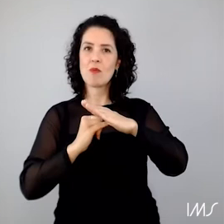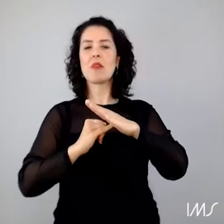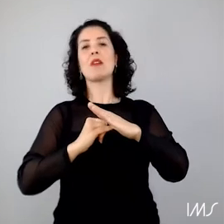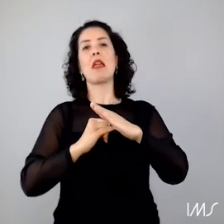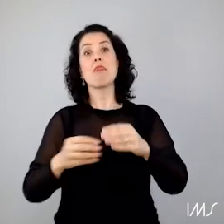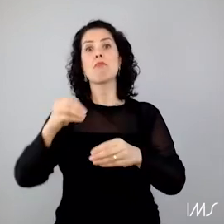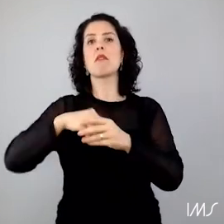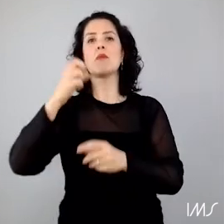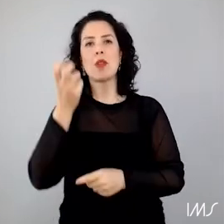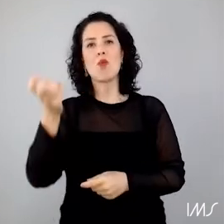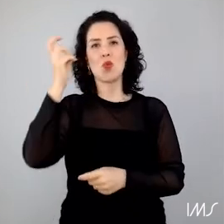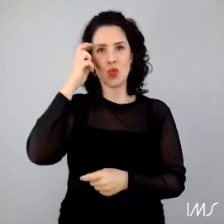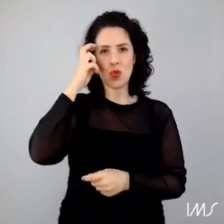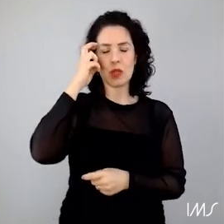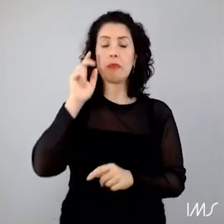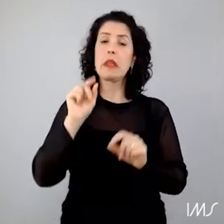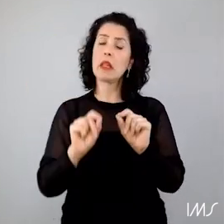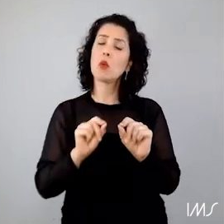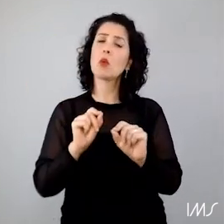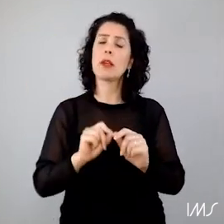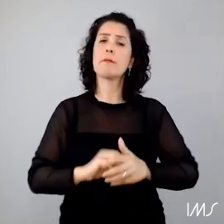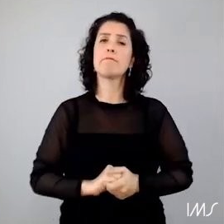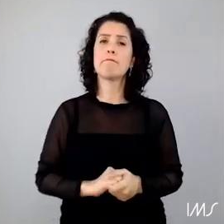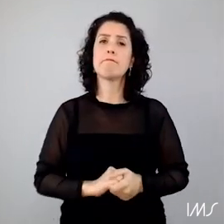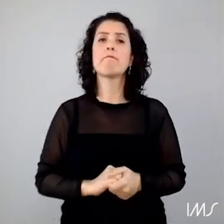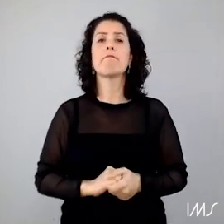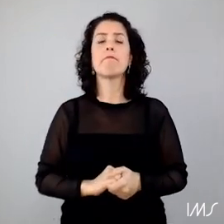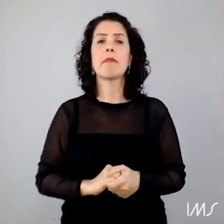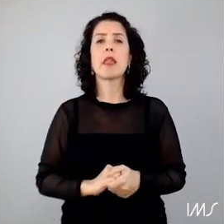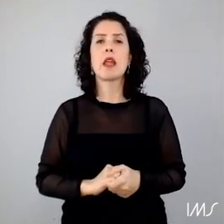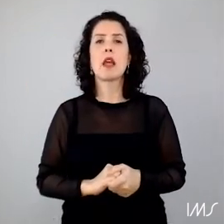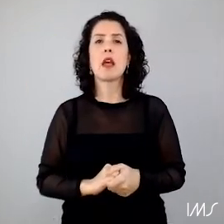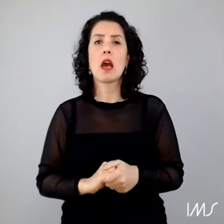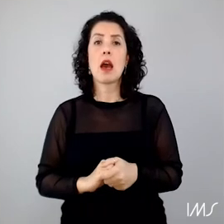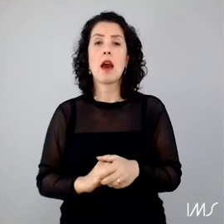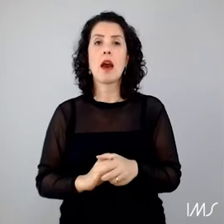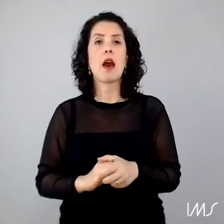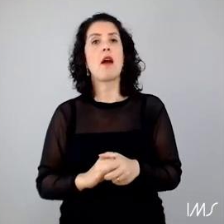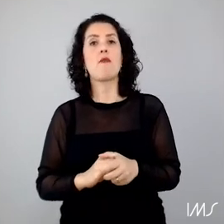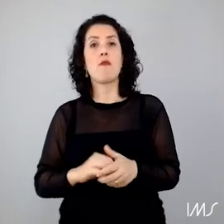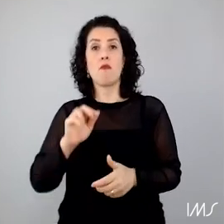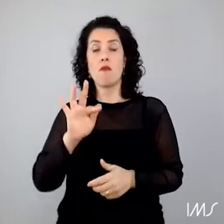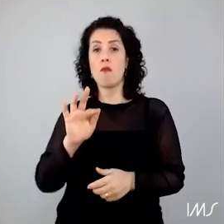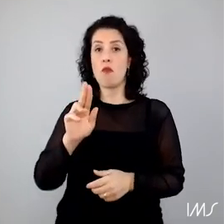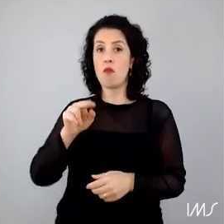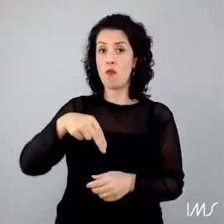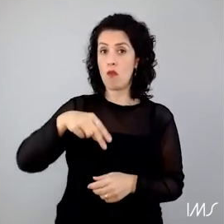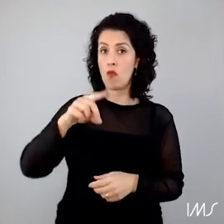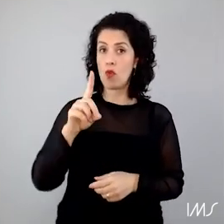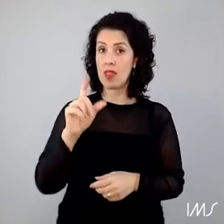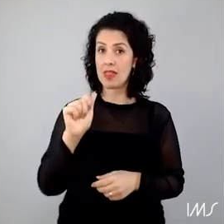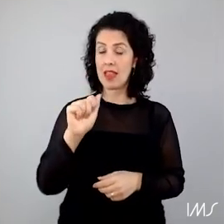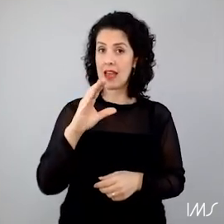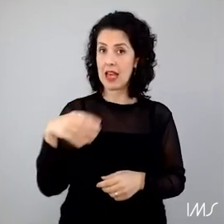no âmbito cultural. Nesse sentido, a fundação do Núcleo de Fotografia, depois Instituto